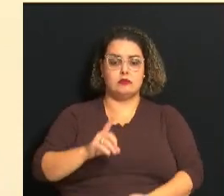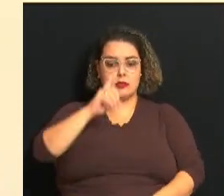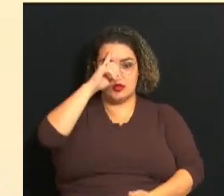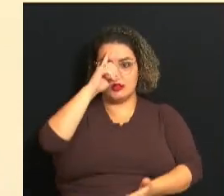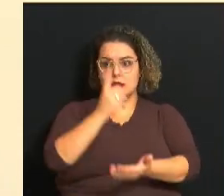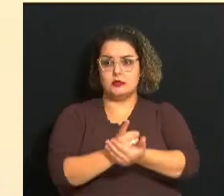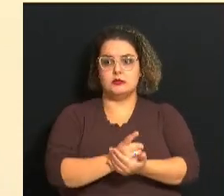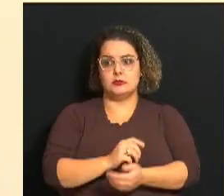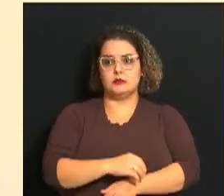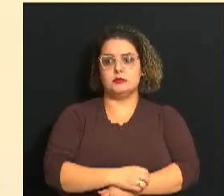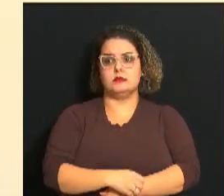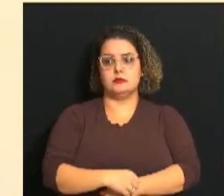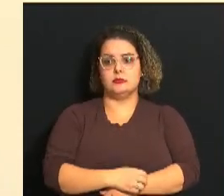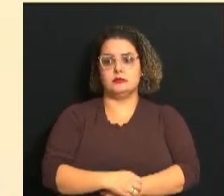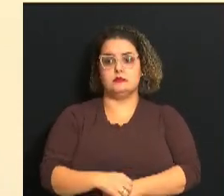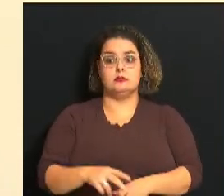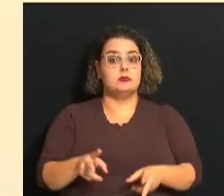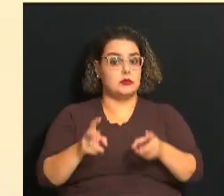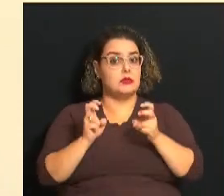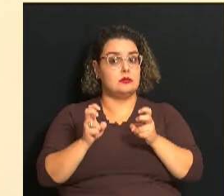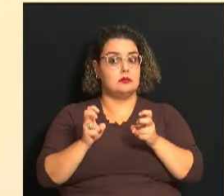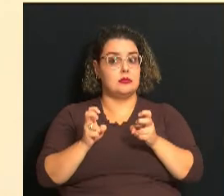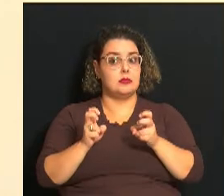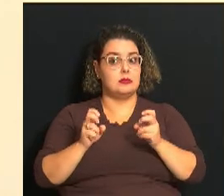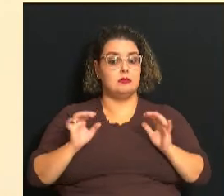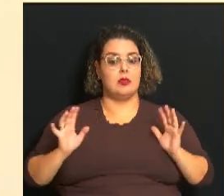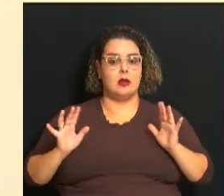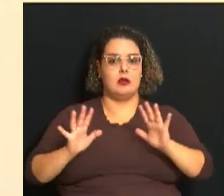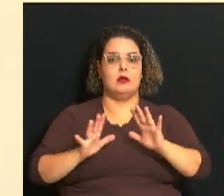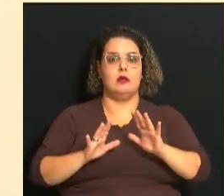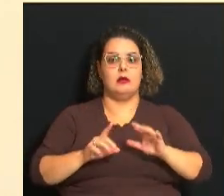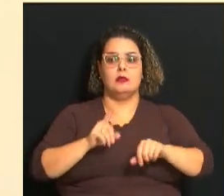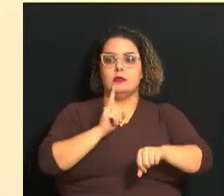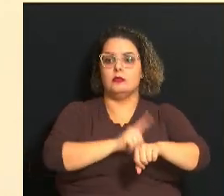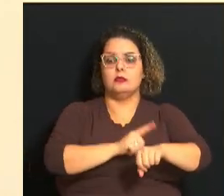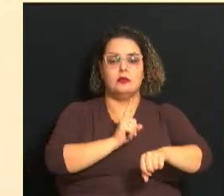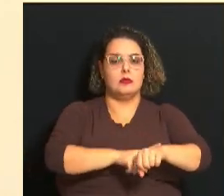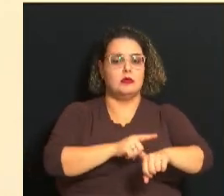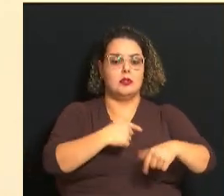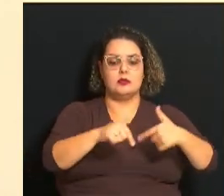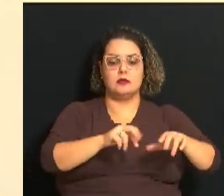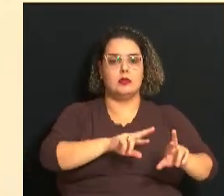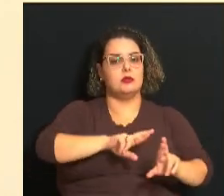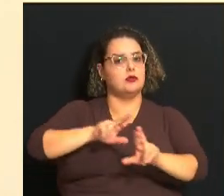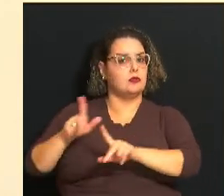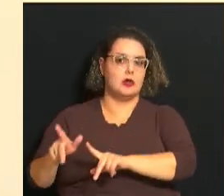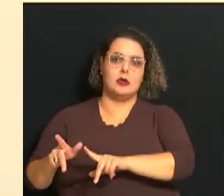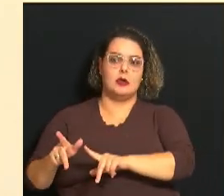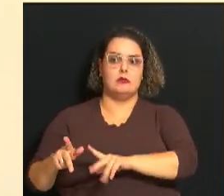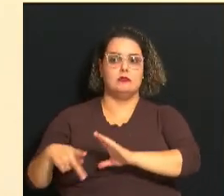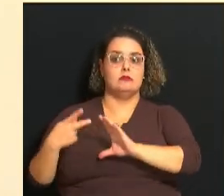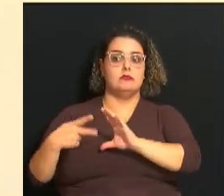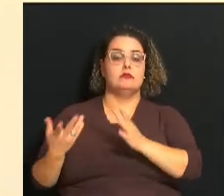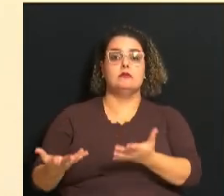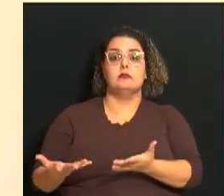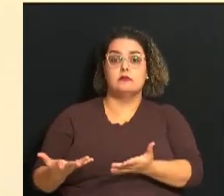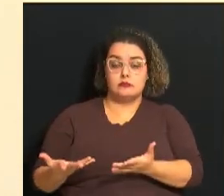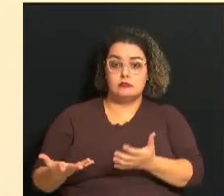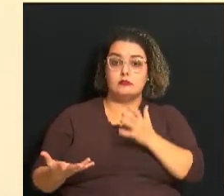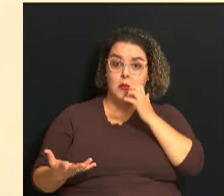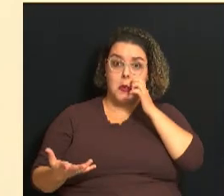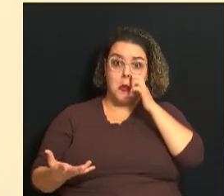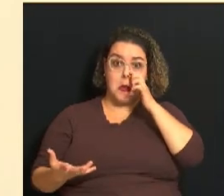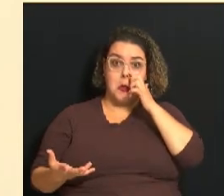algum gancho nox os manifestantes estavam fora do horário de trabalho manifestando politicamente na Câmara de Vereadores que foram